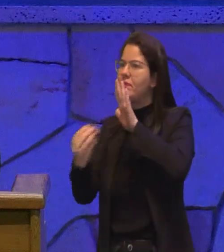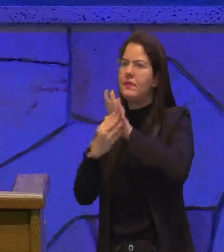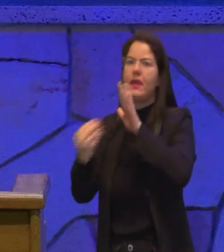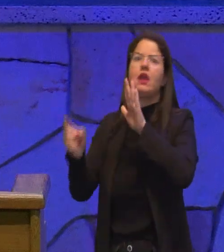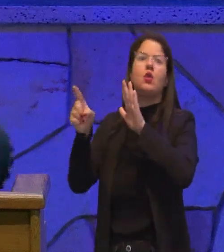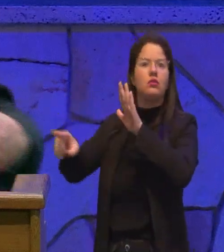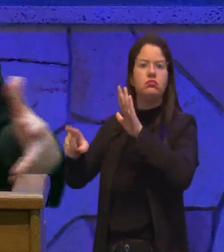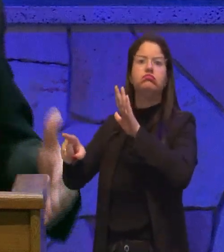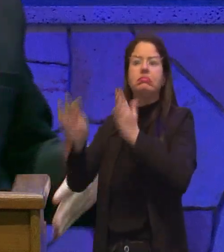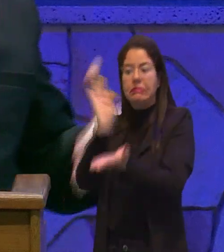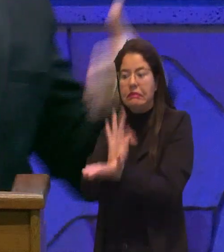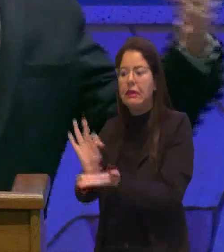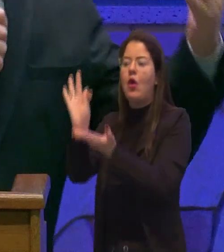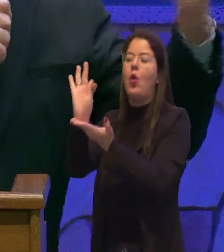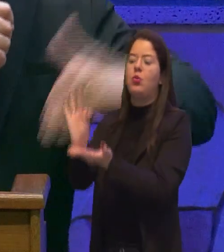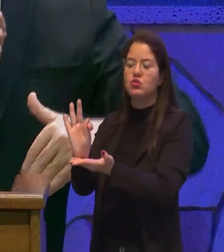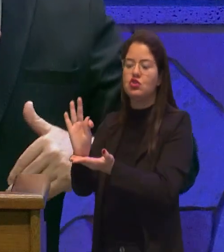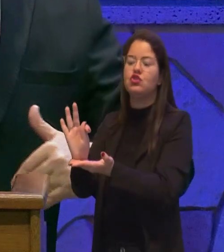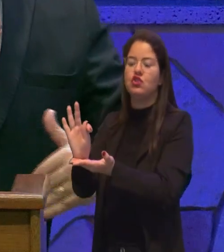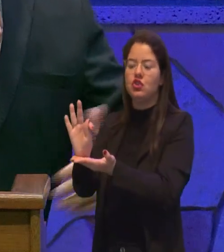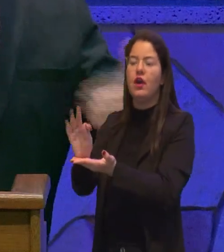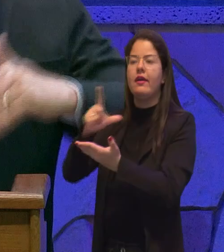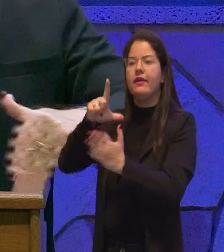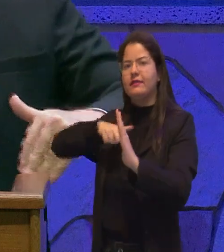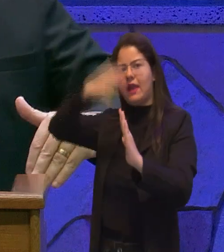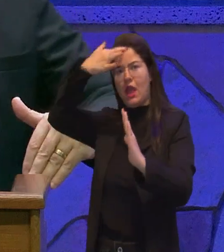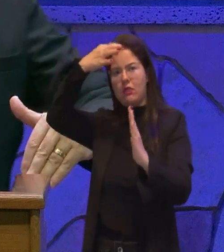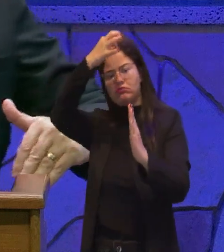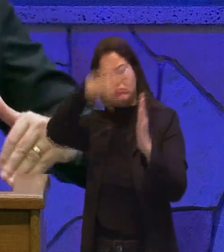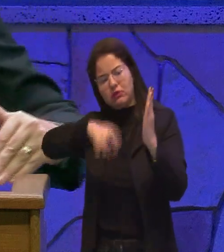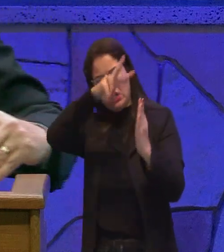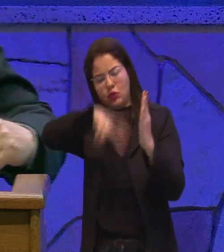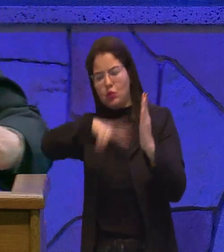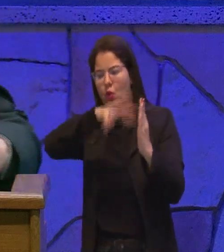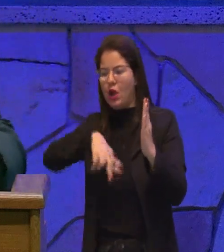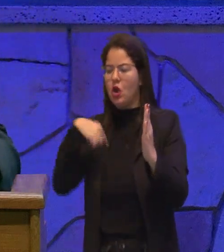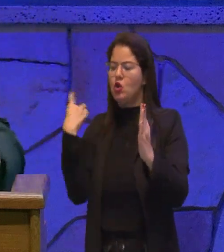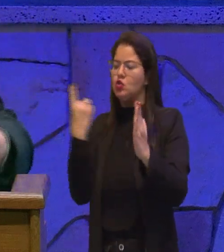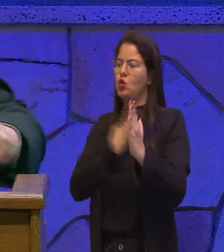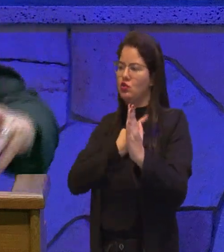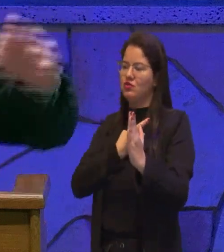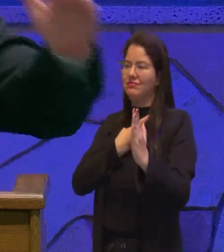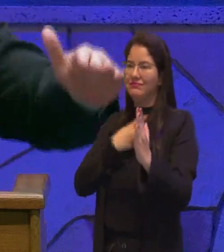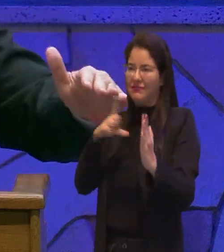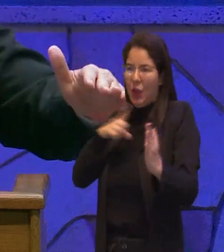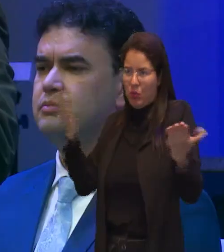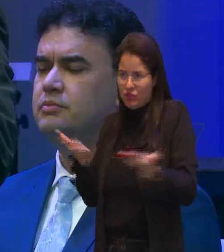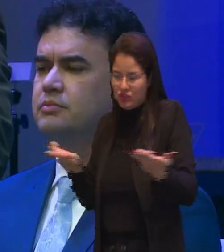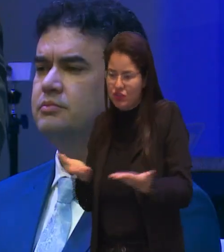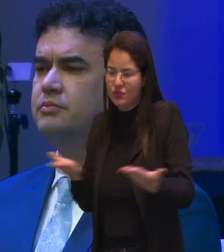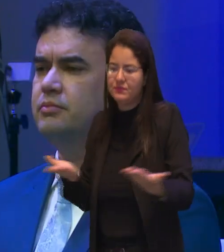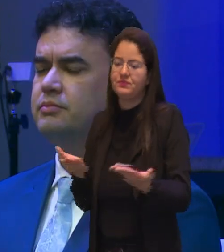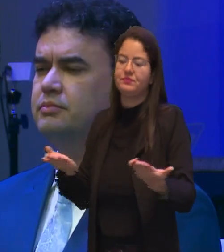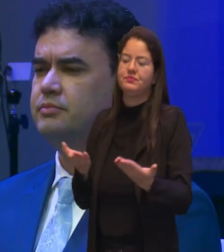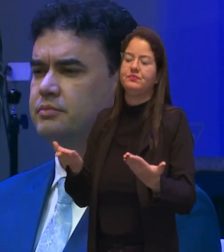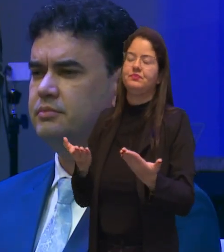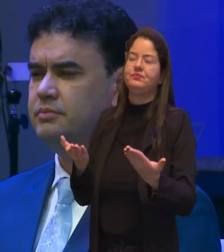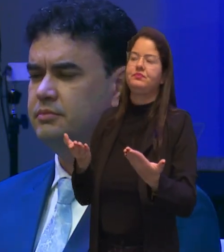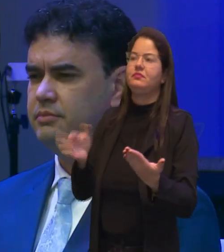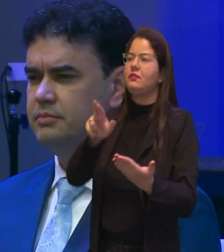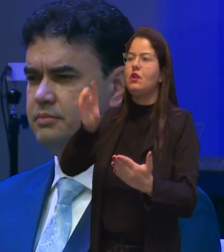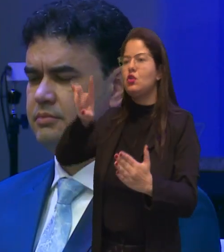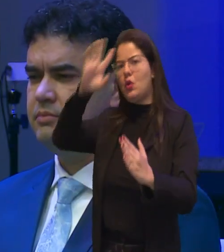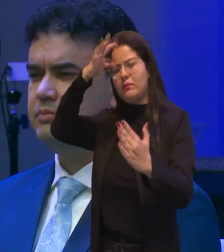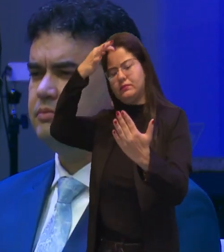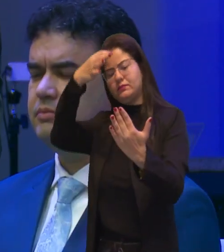dizer assim, esta interpretação que chega para nós, a partir não só da interpretação